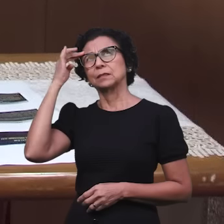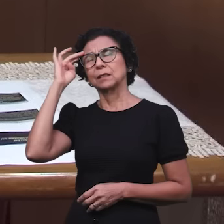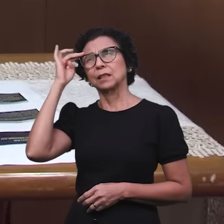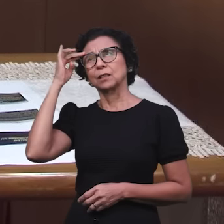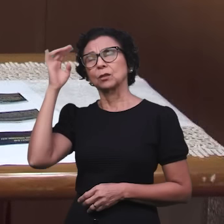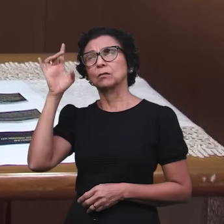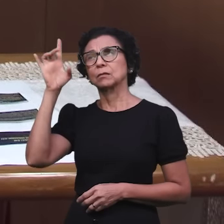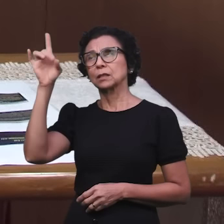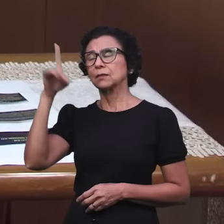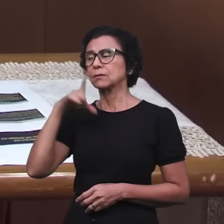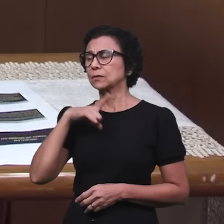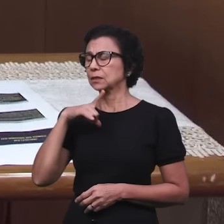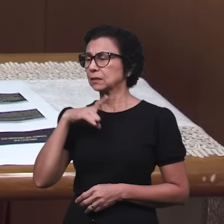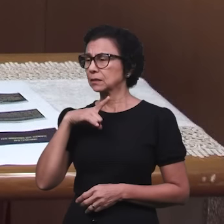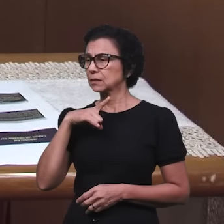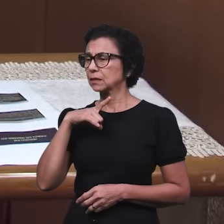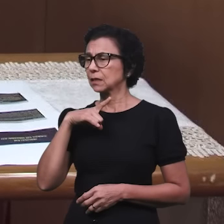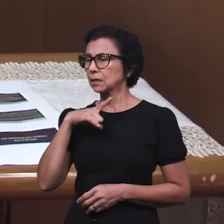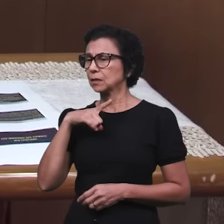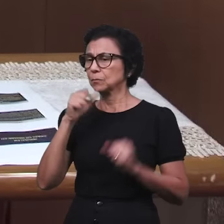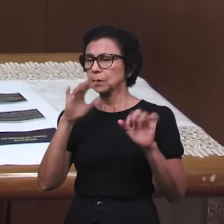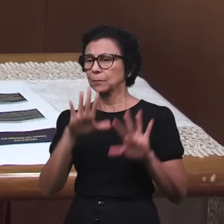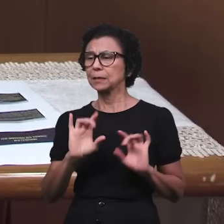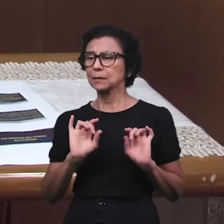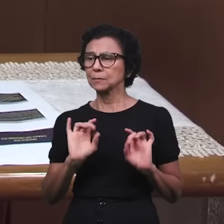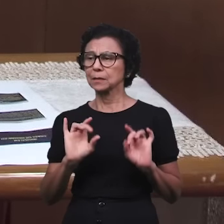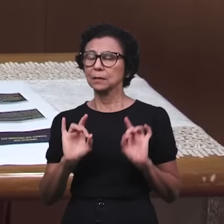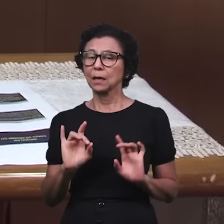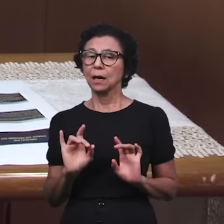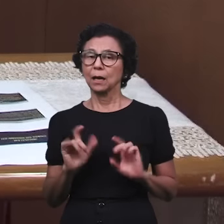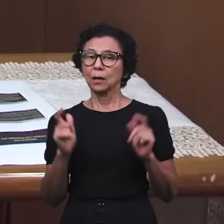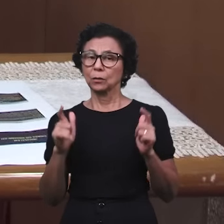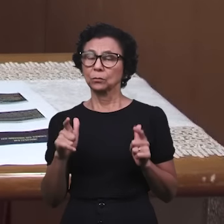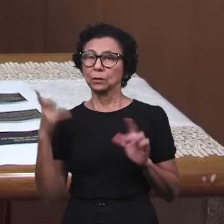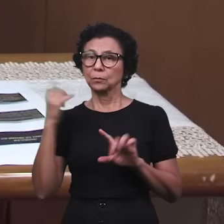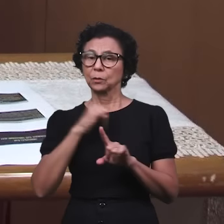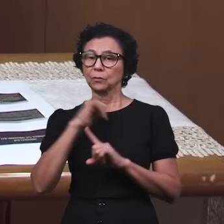era profética e que era uma cidade escolhida por Deus.